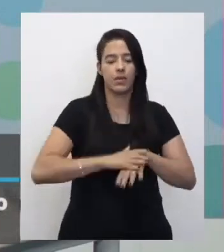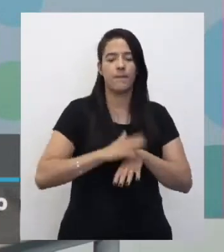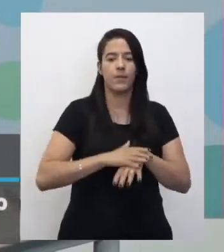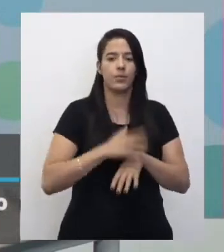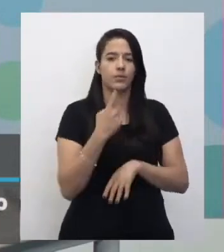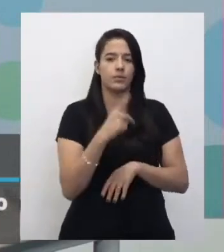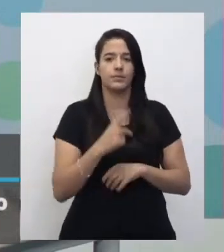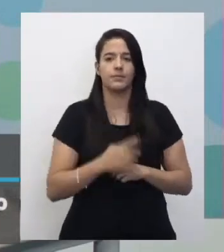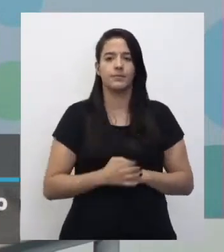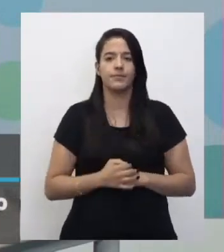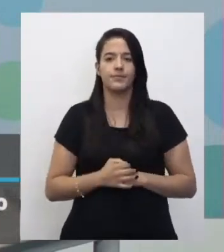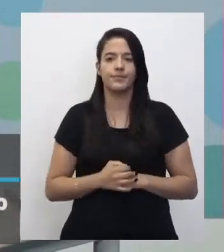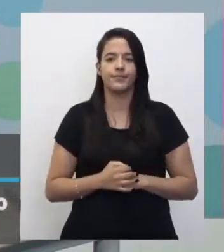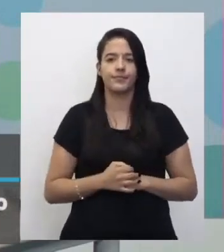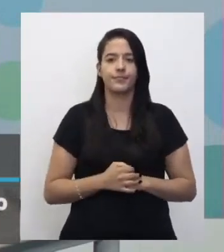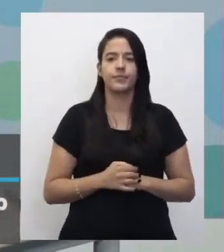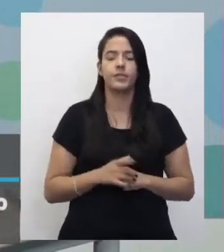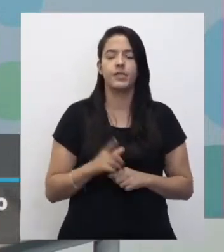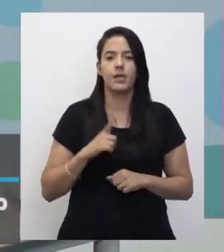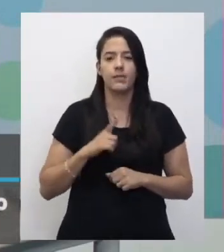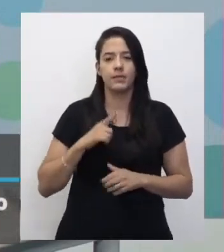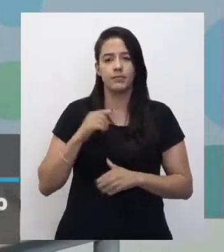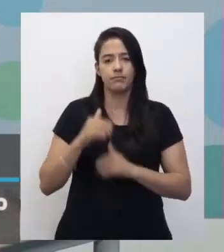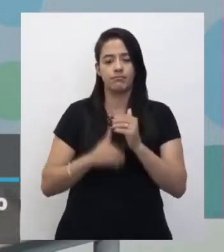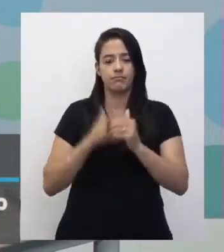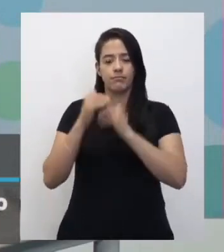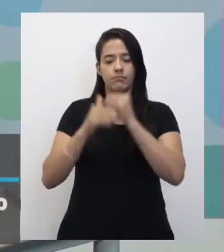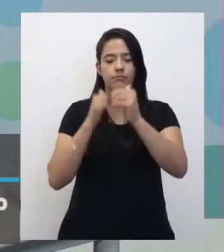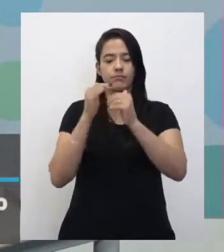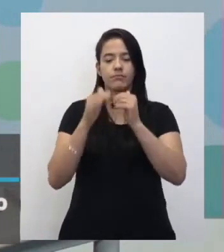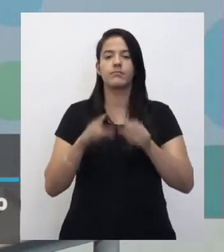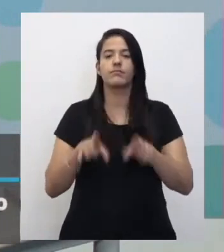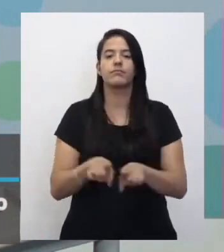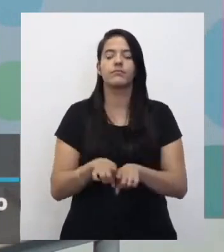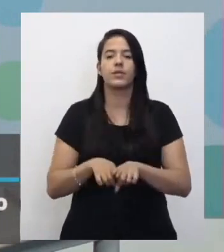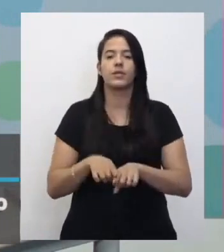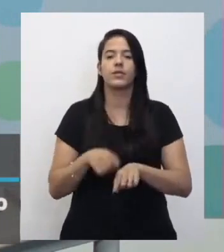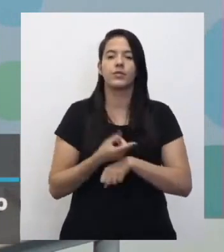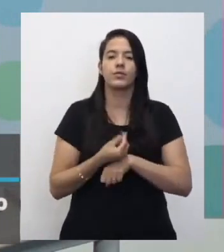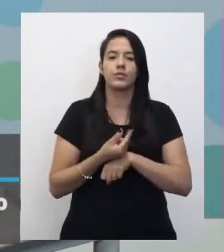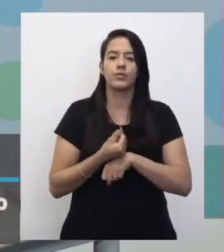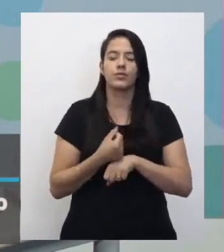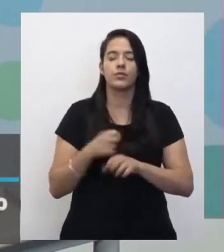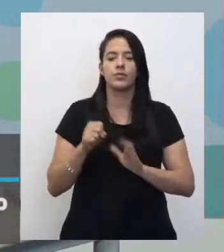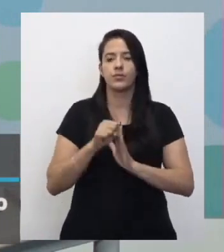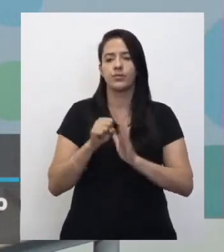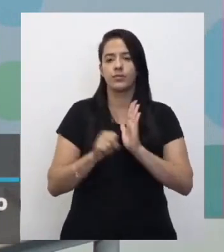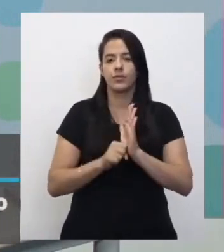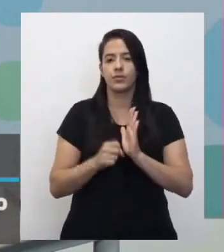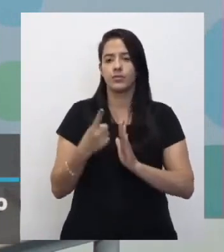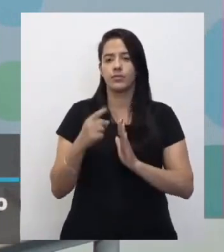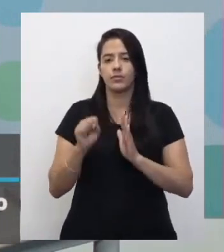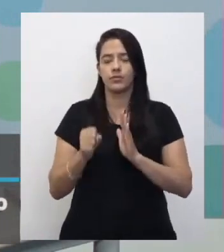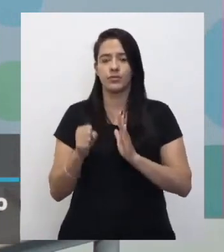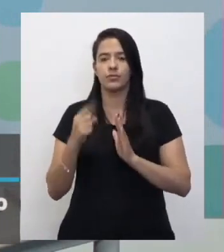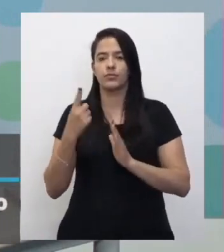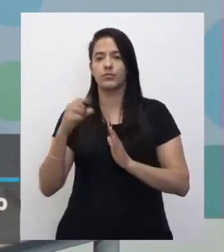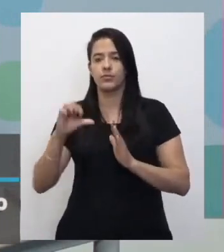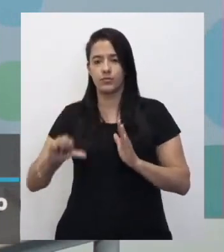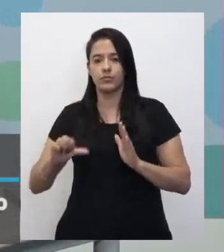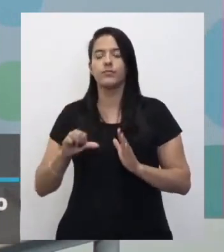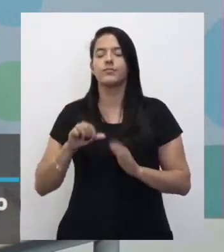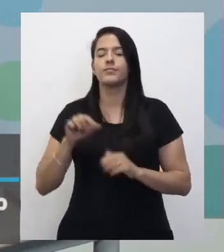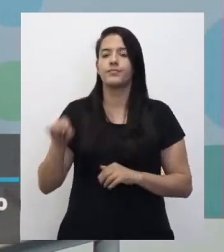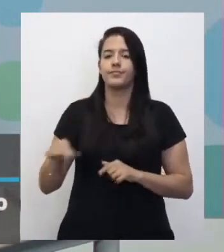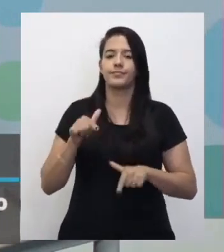tá? Com o processo de avanço aí do capitalismo, vamos dizer assim, nos séculos 18, 19, o trabalhador